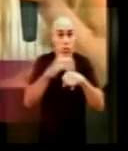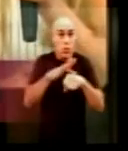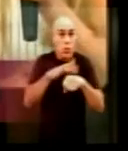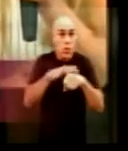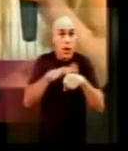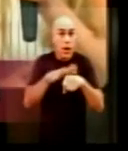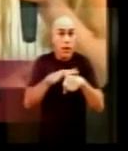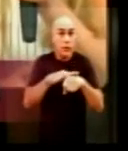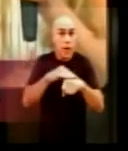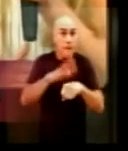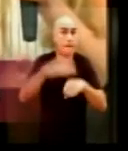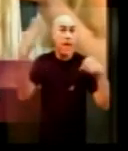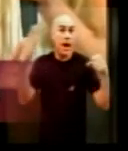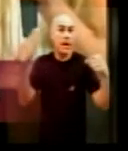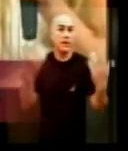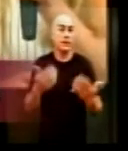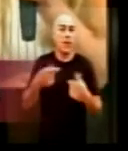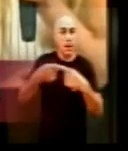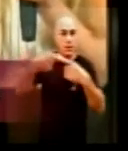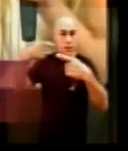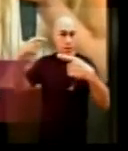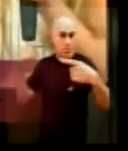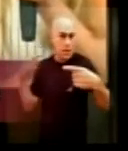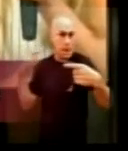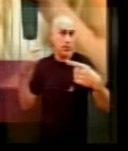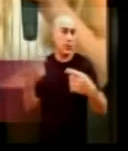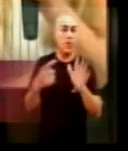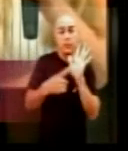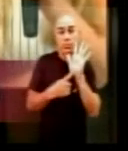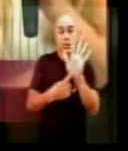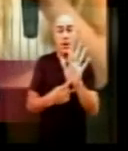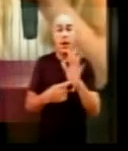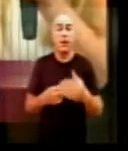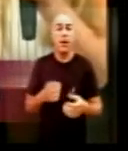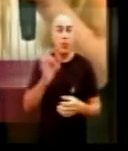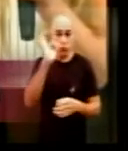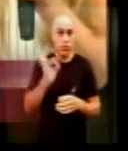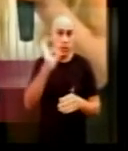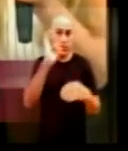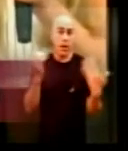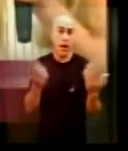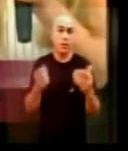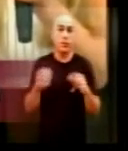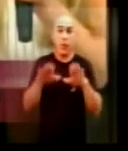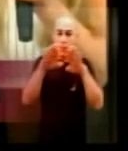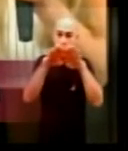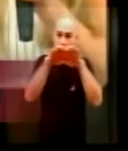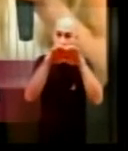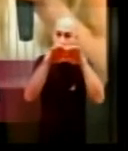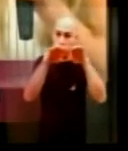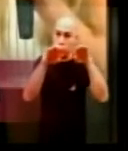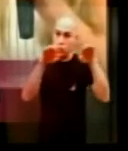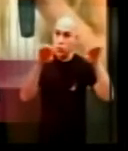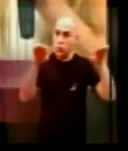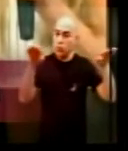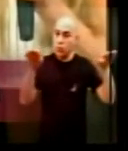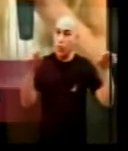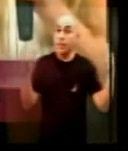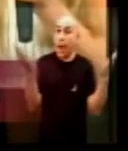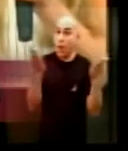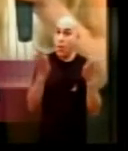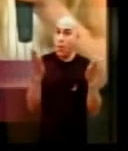meados da semana passada, nós vimos que os dados representavam que tinha estabilizado esse aumento e agora